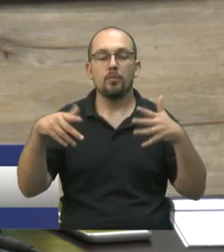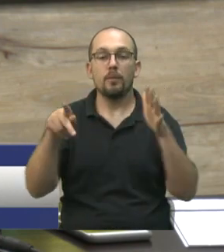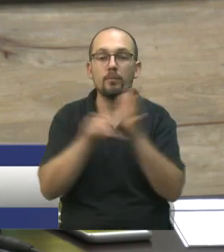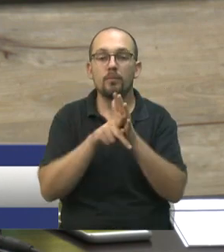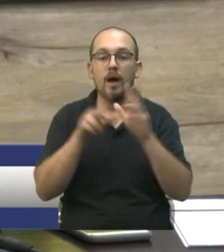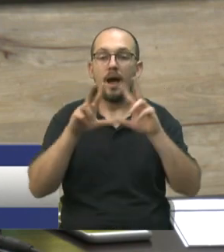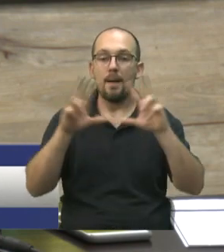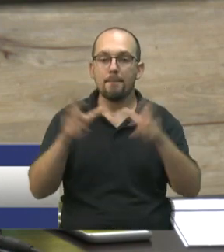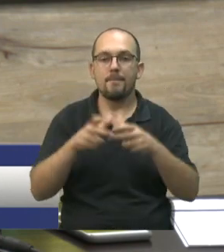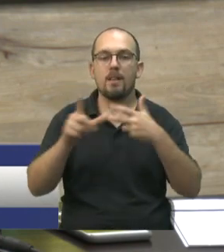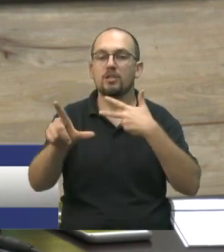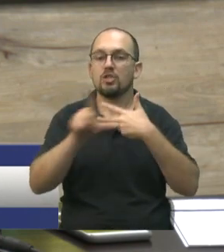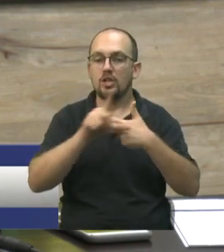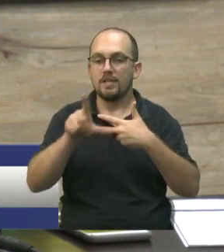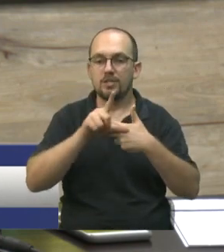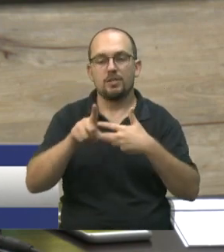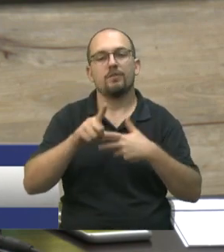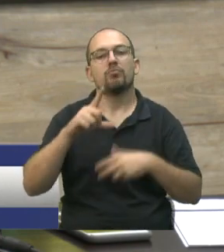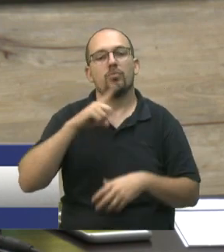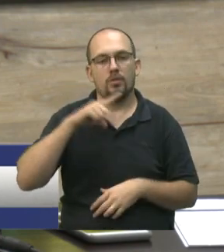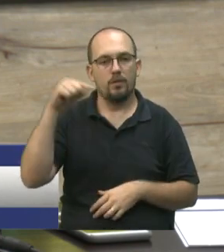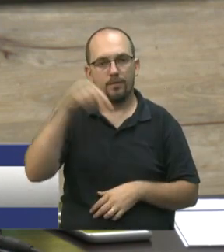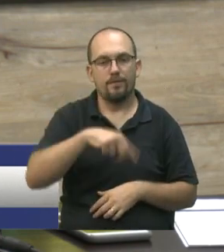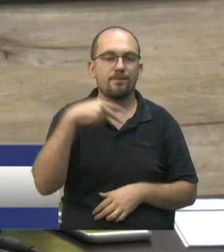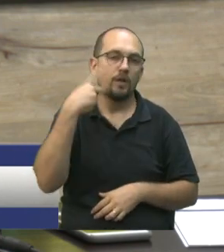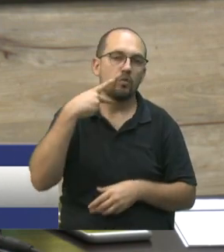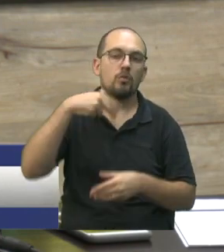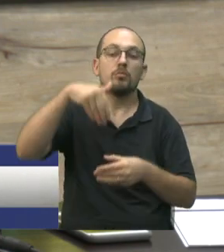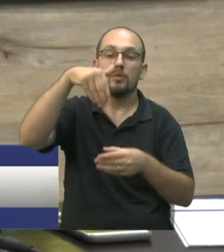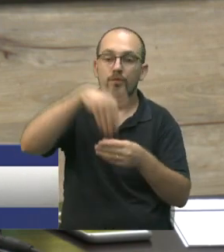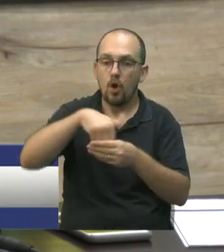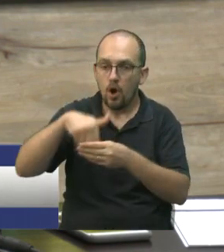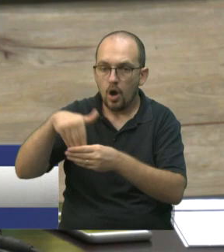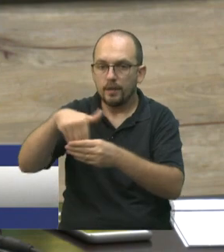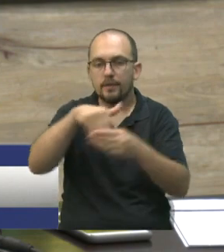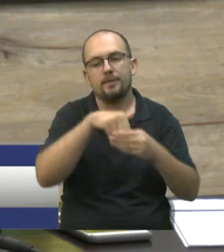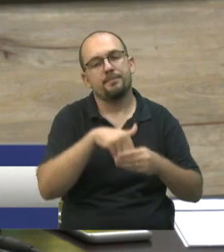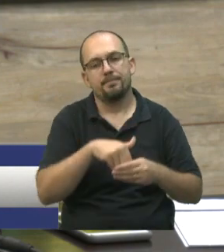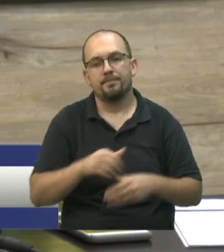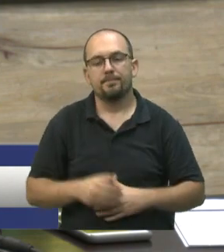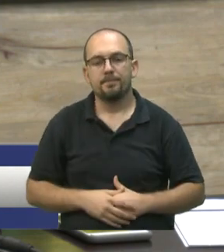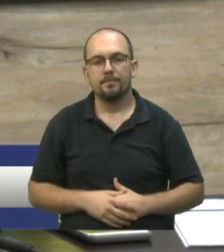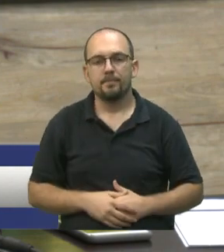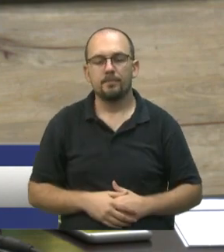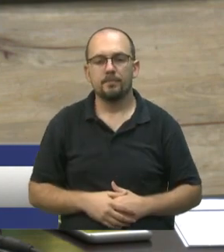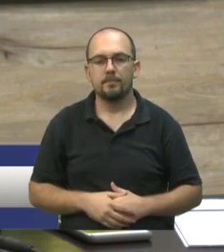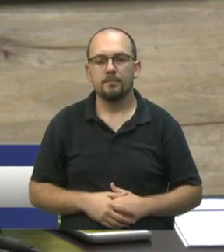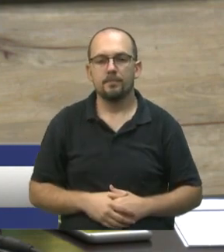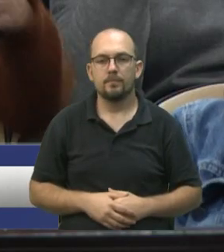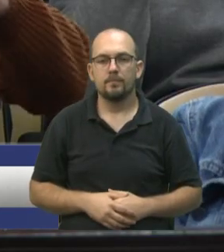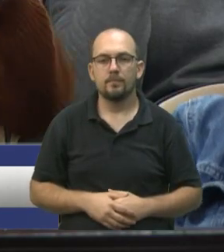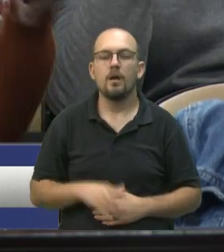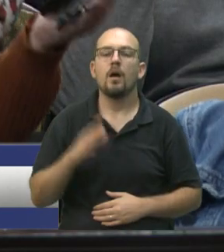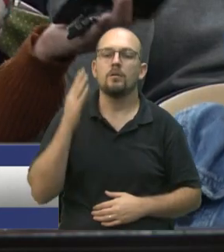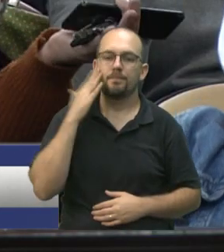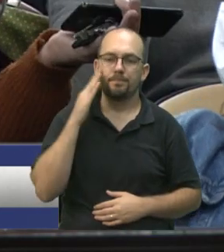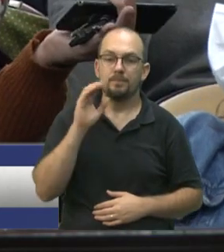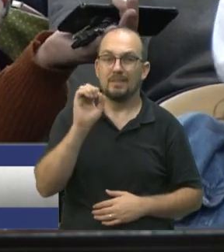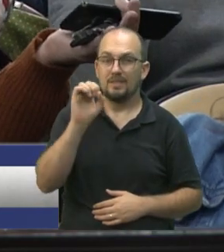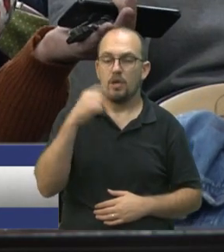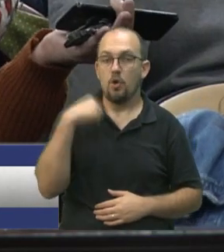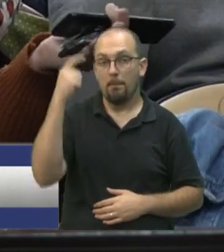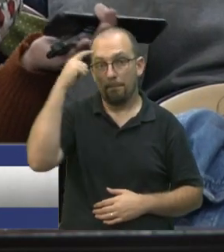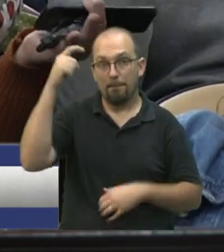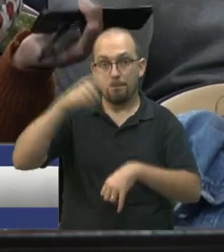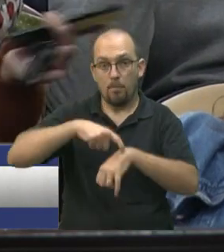Câmara do Poder Legislativo e vir a votação a peça orçamentária. Tá, então, eu penso que a gente está no